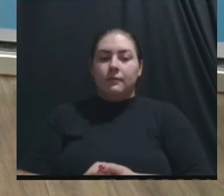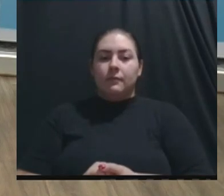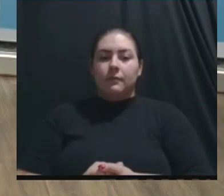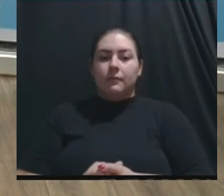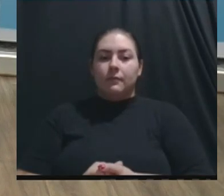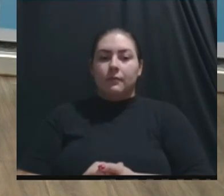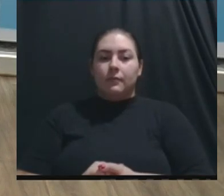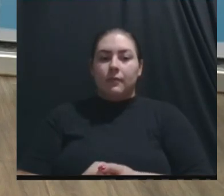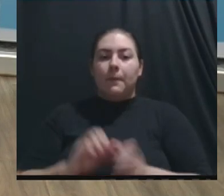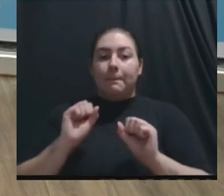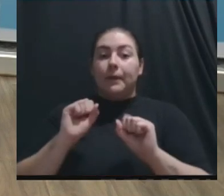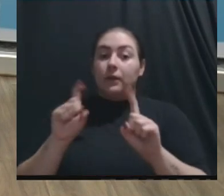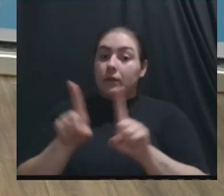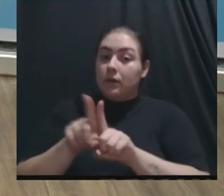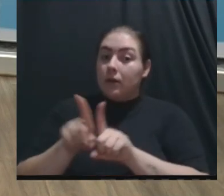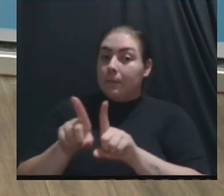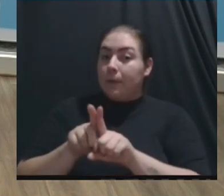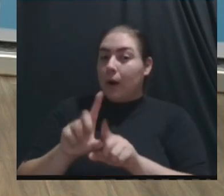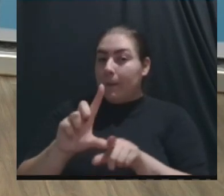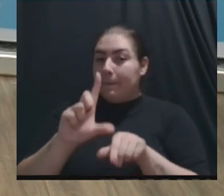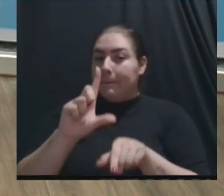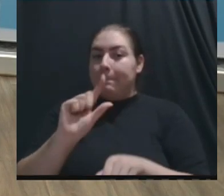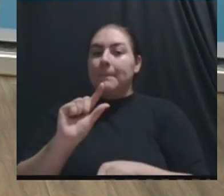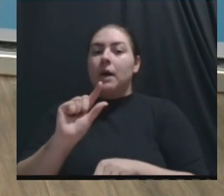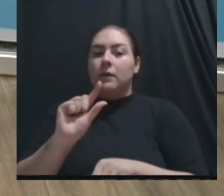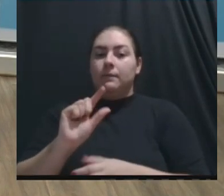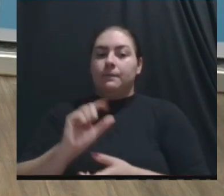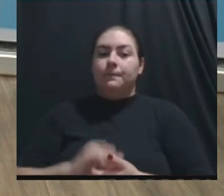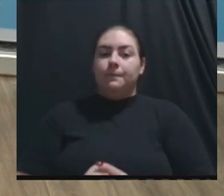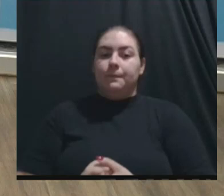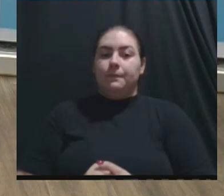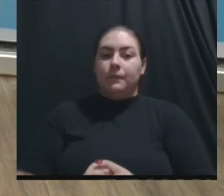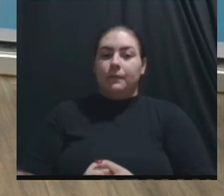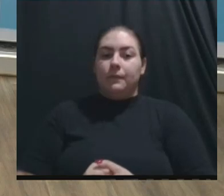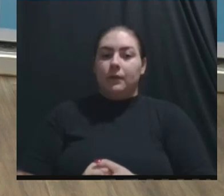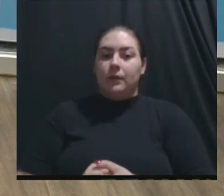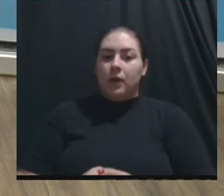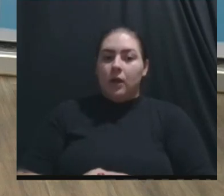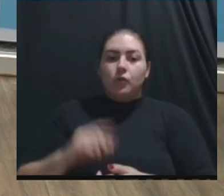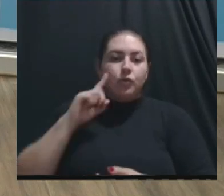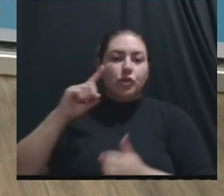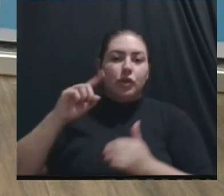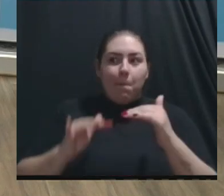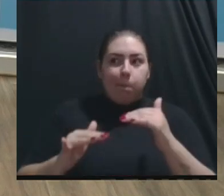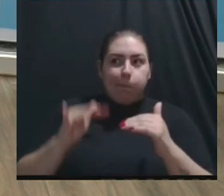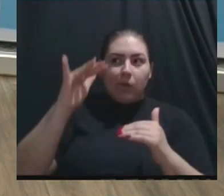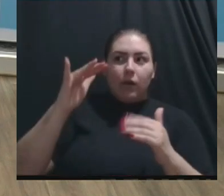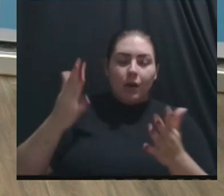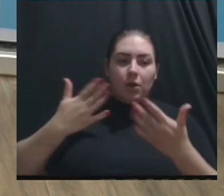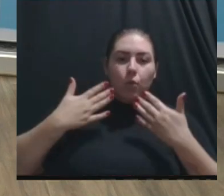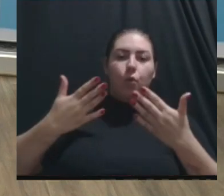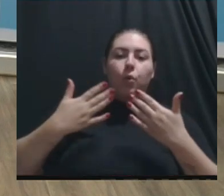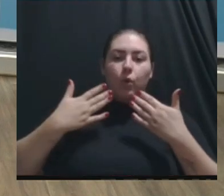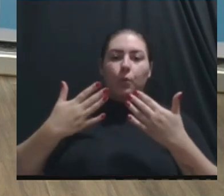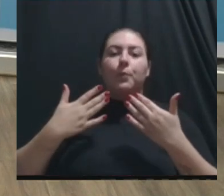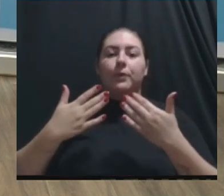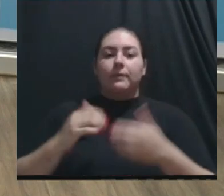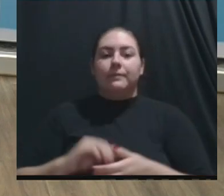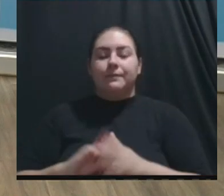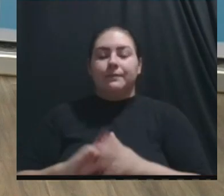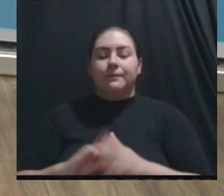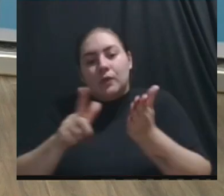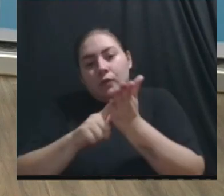pouquinho baixos, mas ao longo do dia essa temperatura sobe e faz calor. O Jornal Câmara Notícia fica por